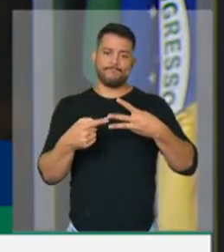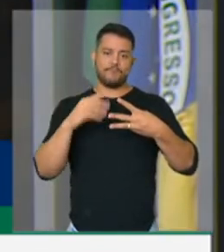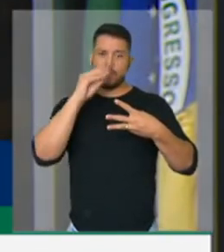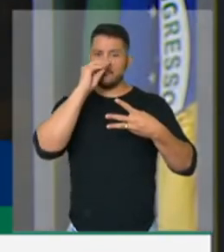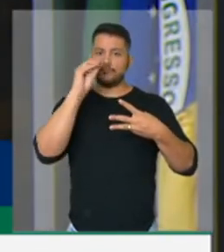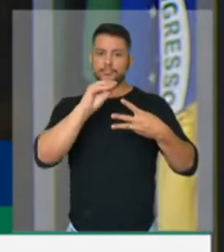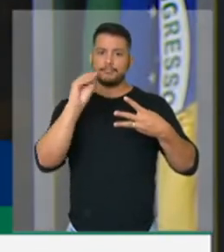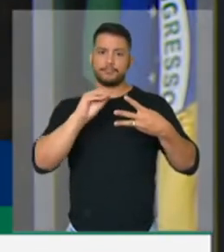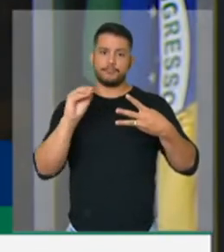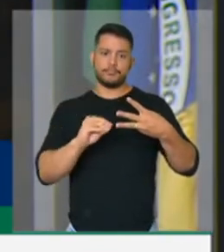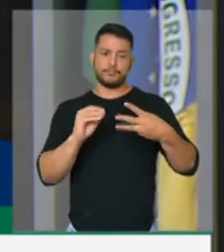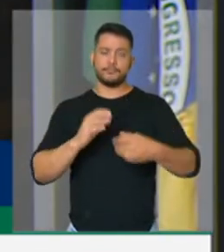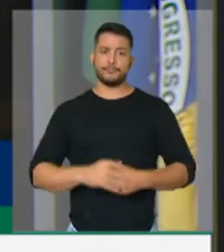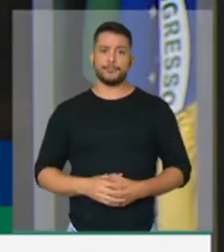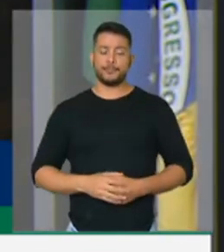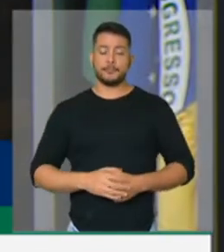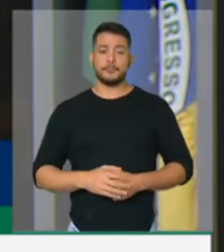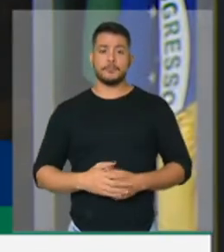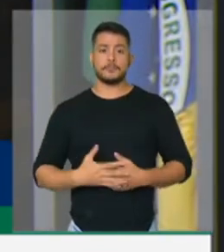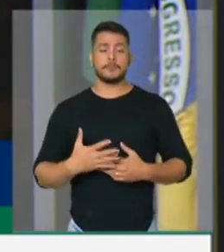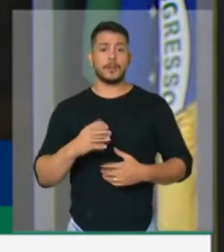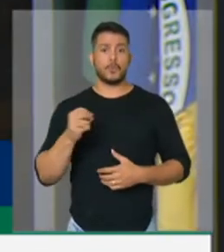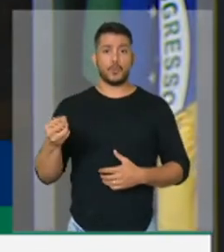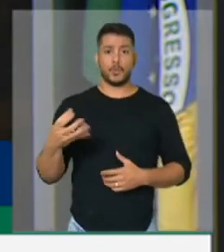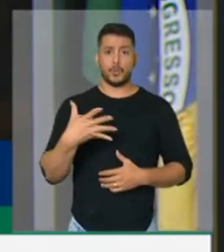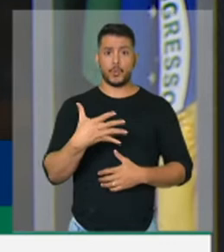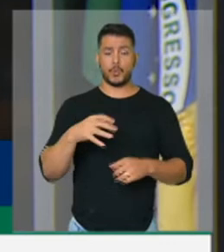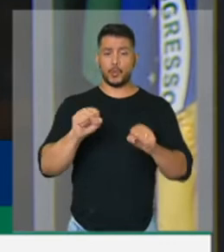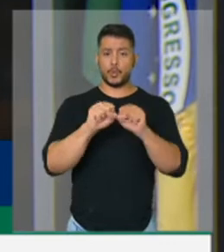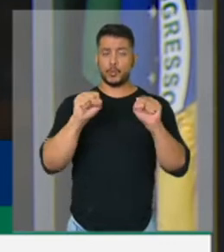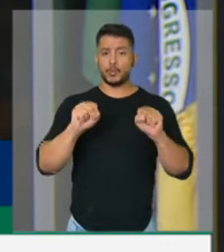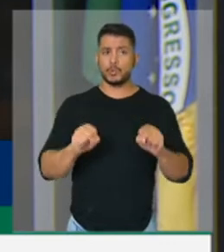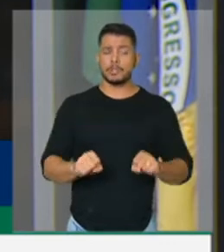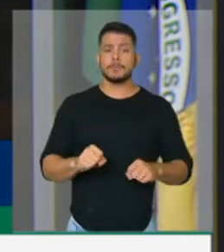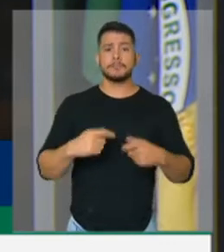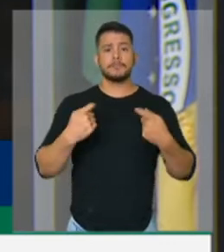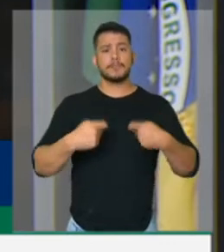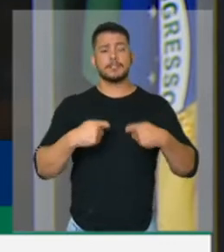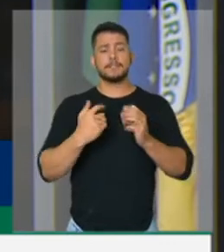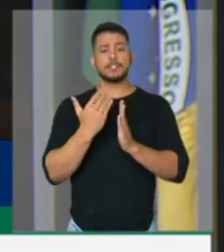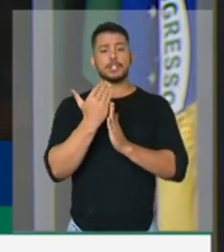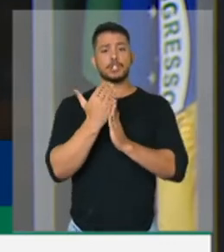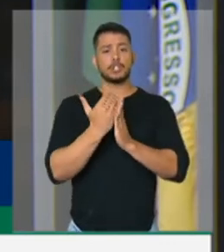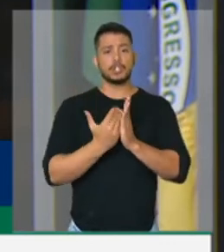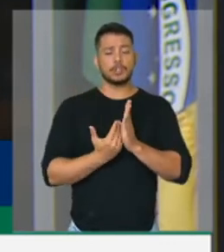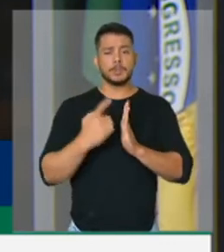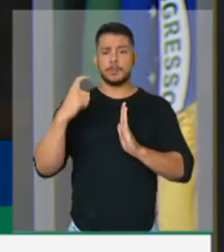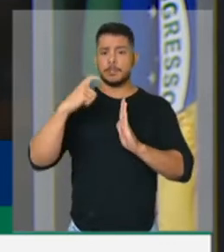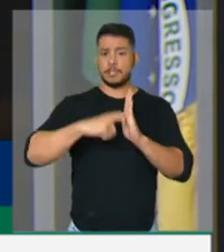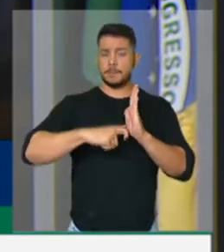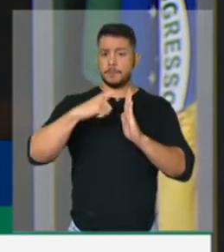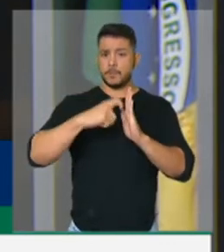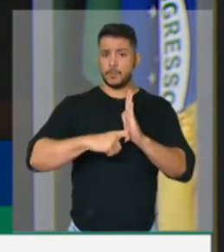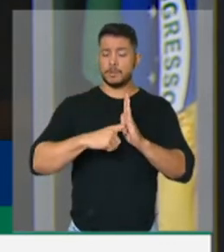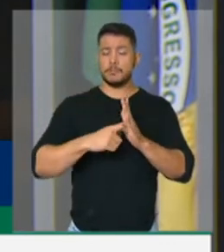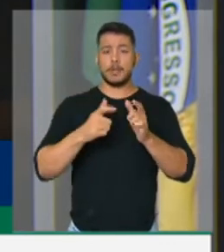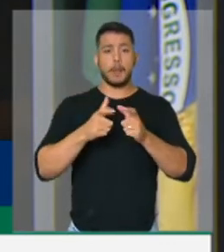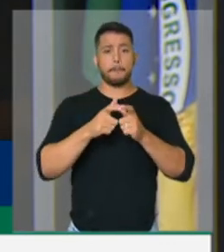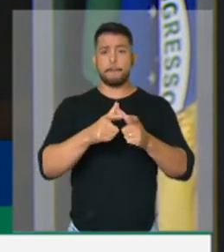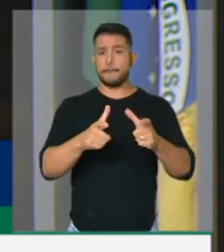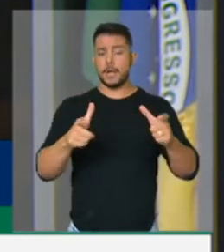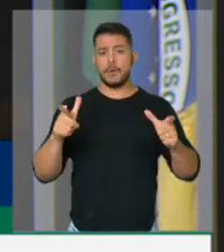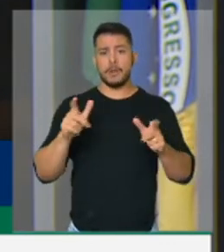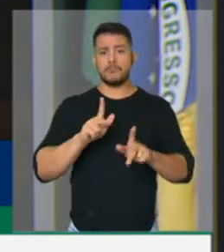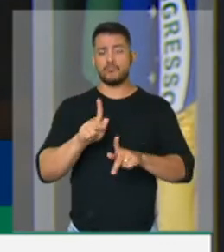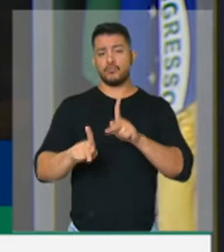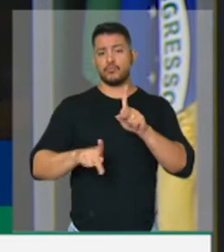Em teoria, o novo sistema deveria diminuir a tributação para a grande parte dos